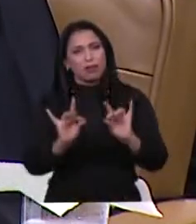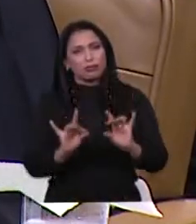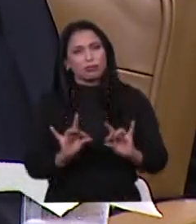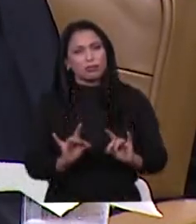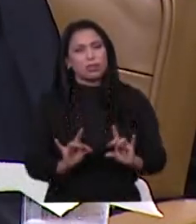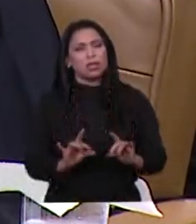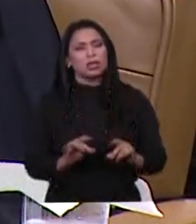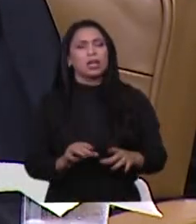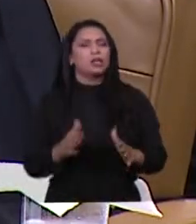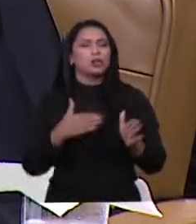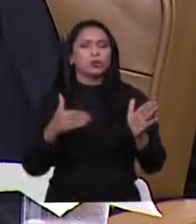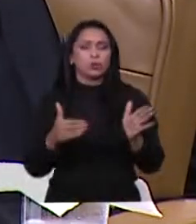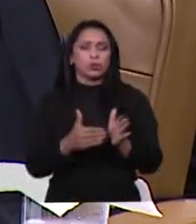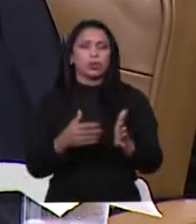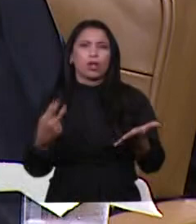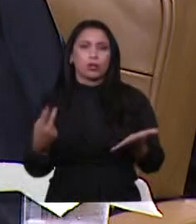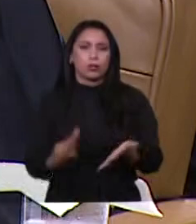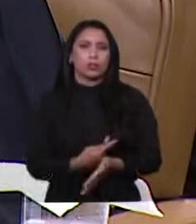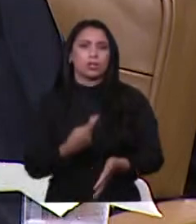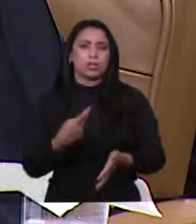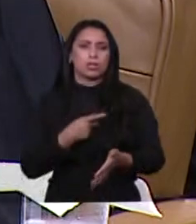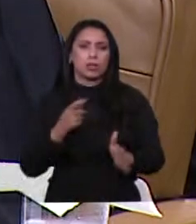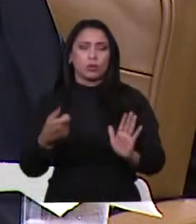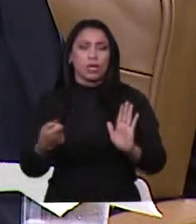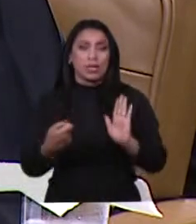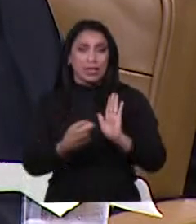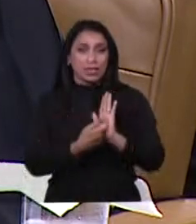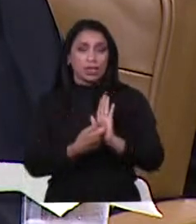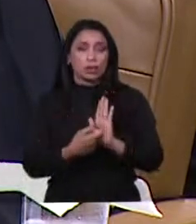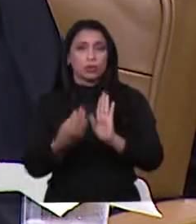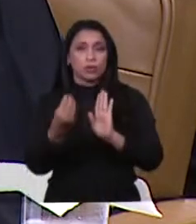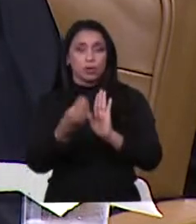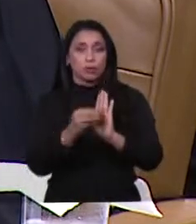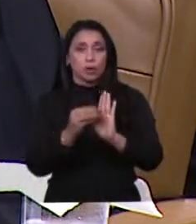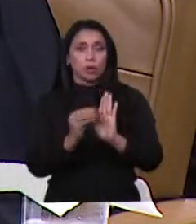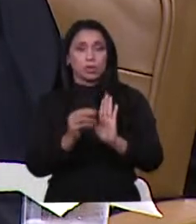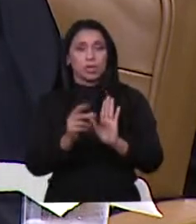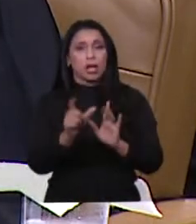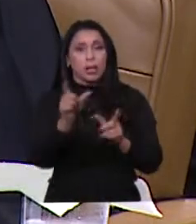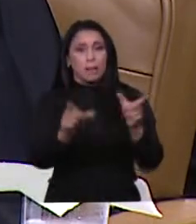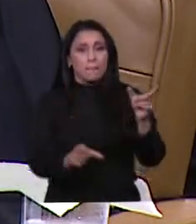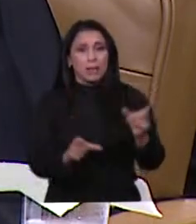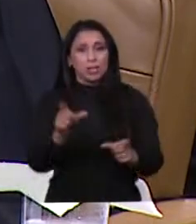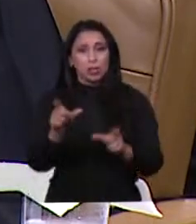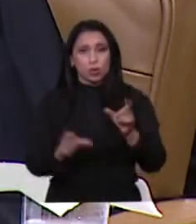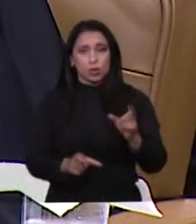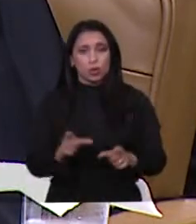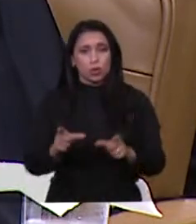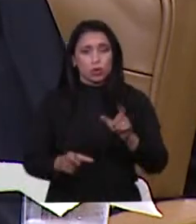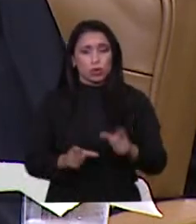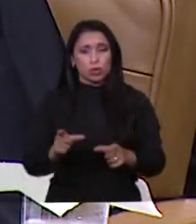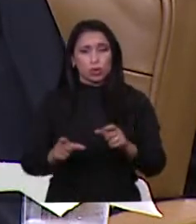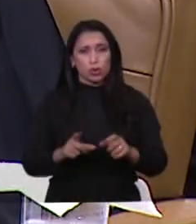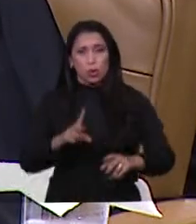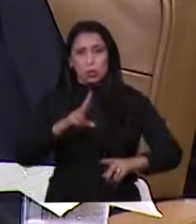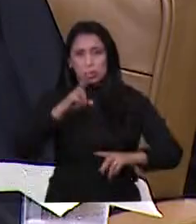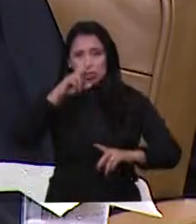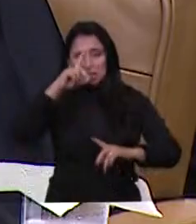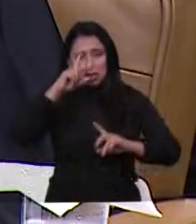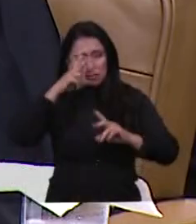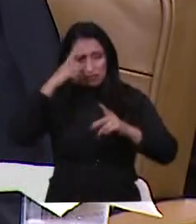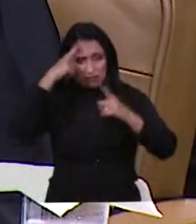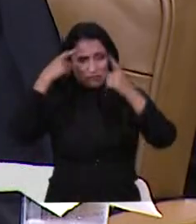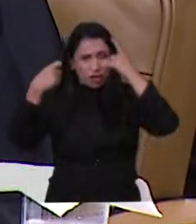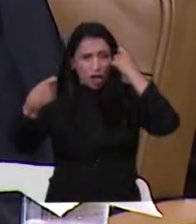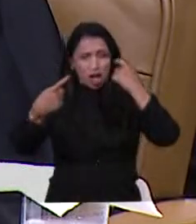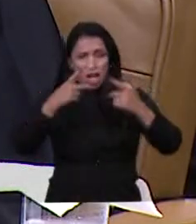para usar a expressão utilizada na denúncia, de agregação de pessoas, insuflamento, abolição violenta do Estado Democrático de